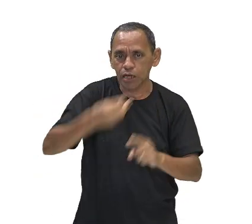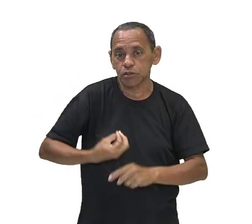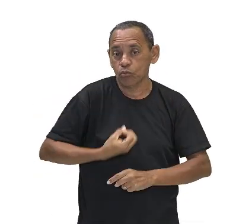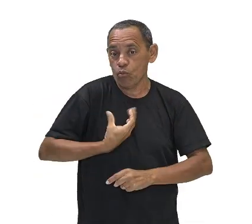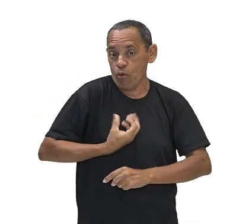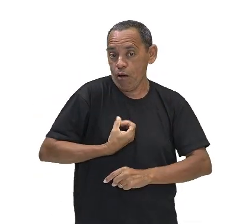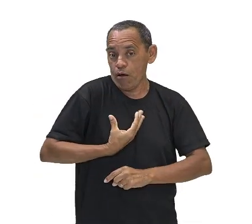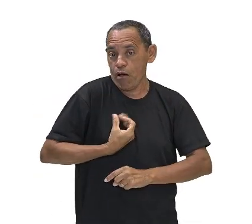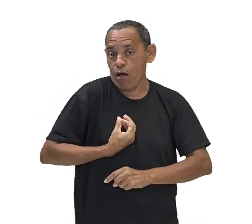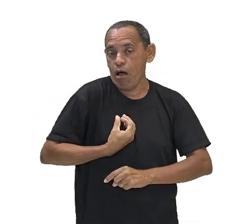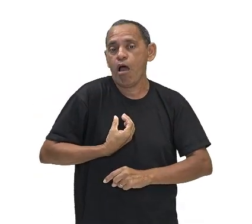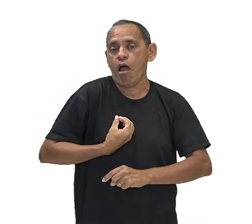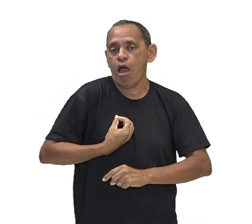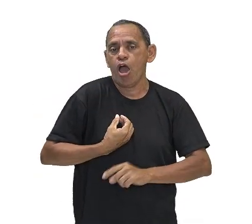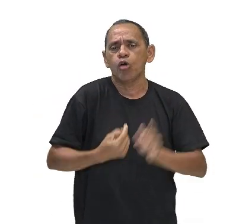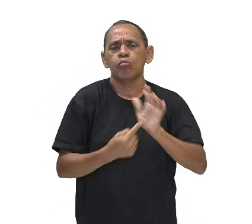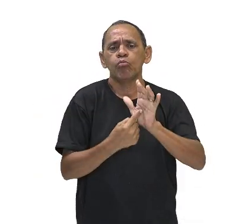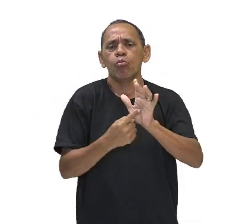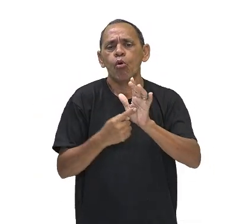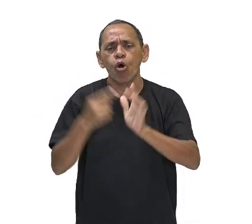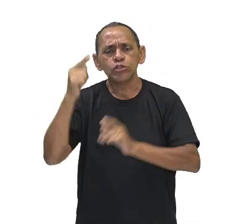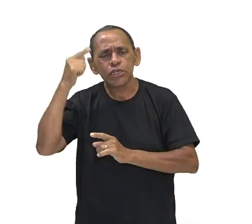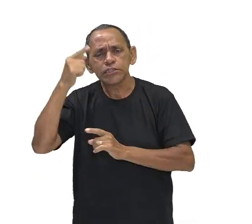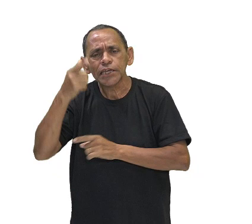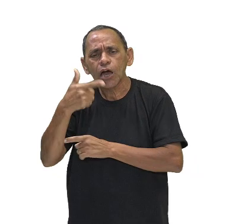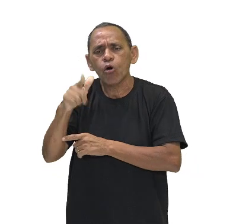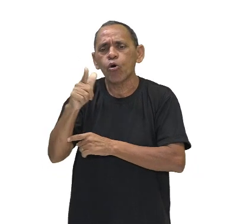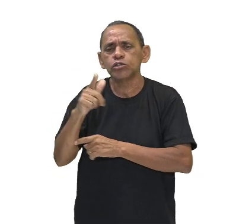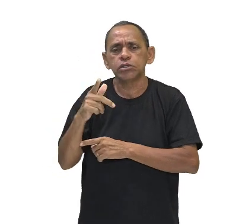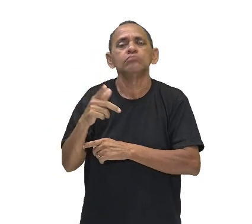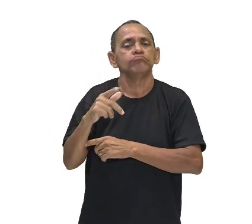outra ideia. Tudo bem, o homem foi feito para